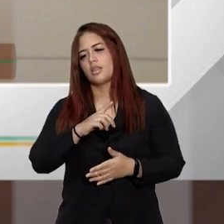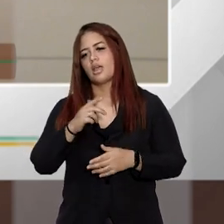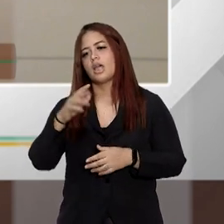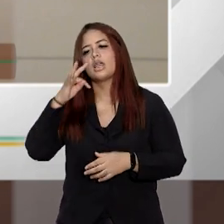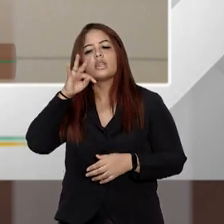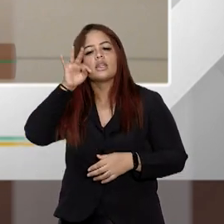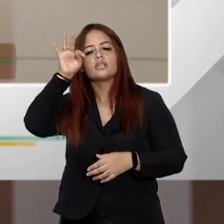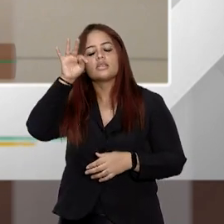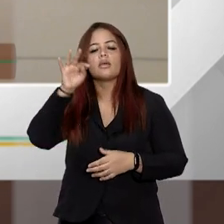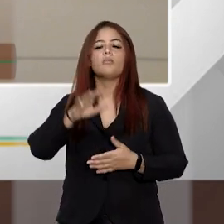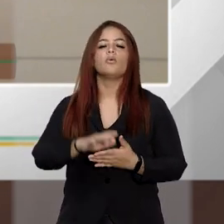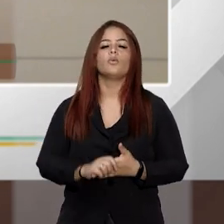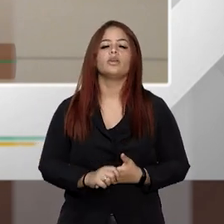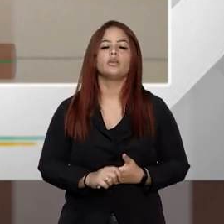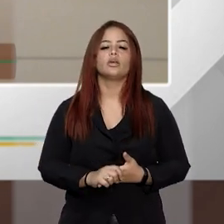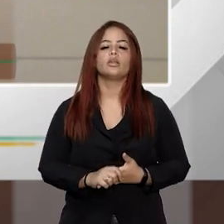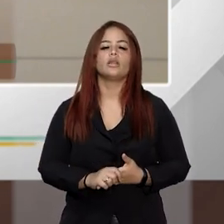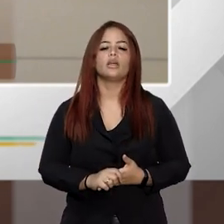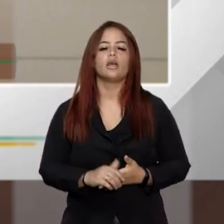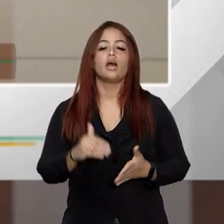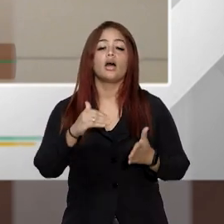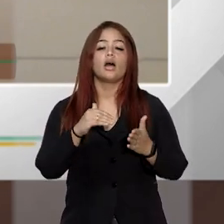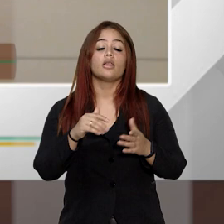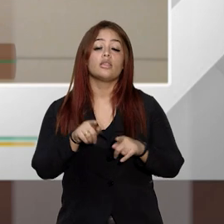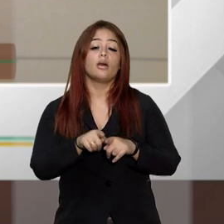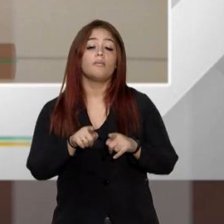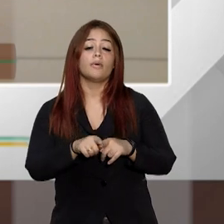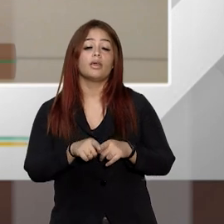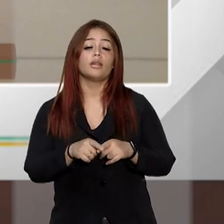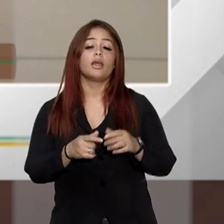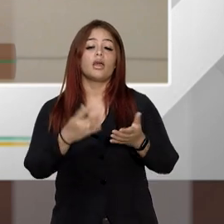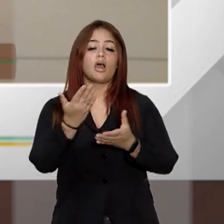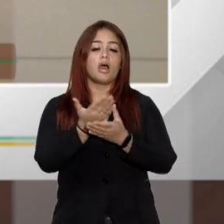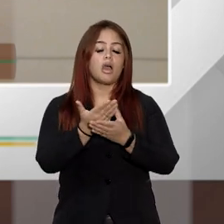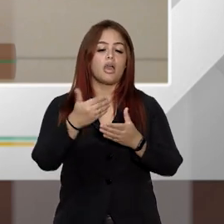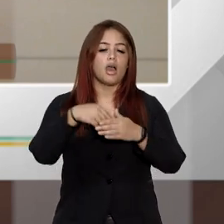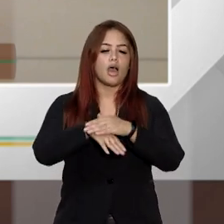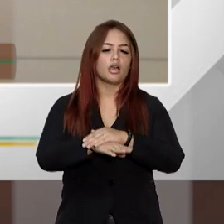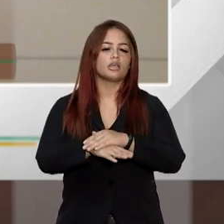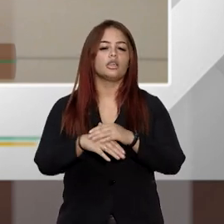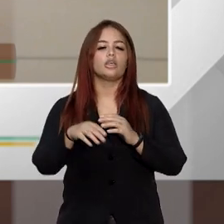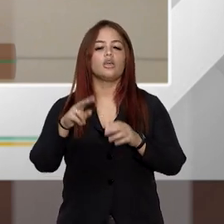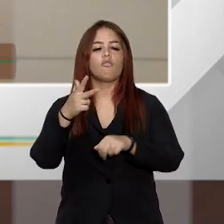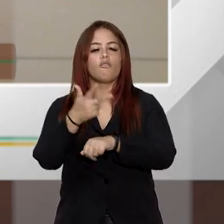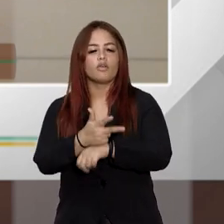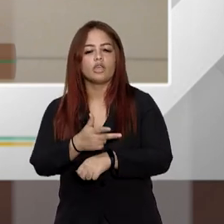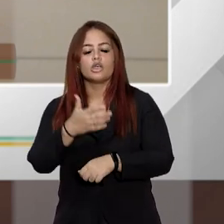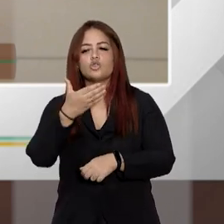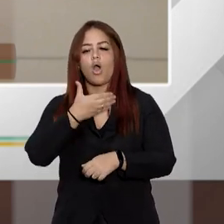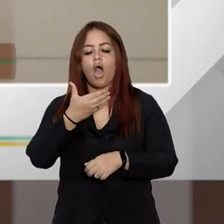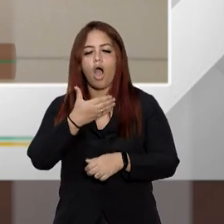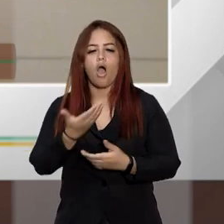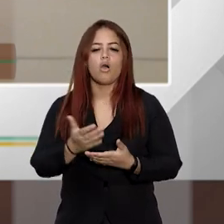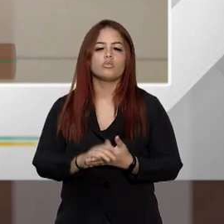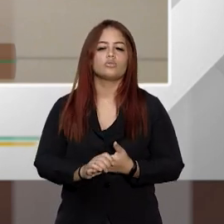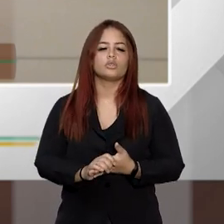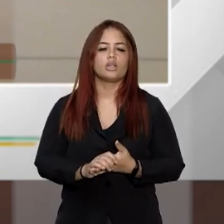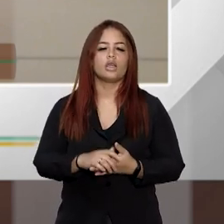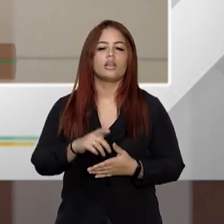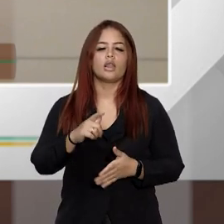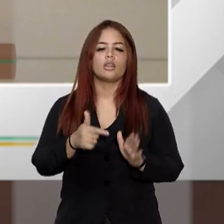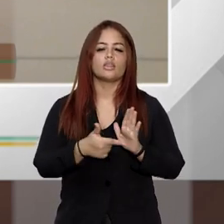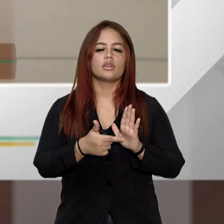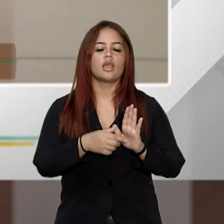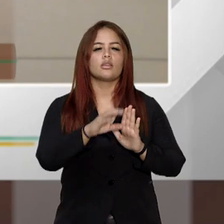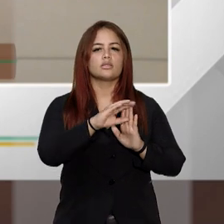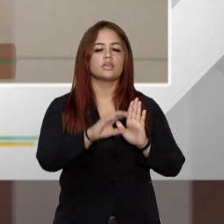testemunhas, para depoimento pessoal, até para exibição de arquivos de vídeo ou áudio em audiência. Isso, pelo menos, é estipulado